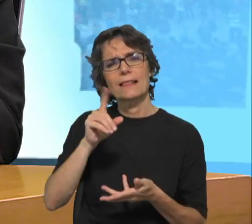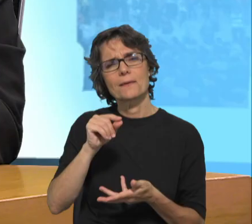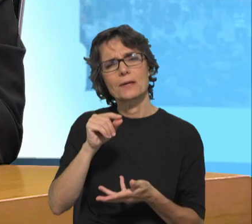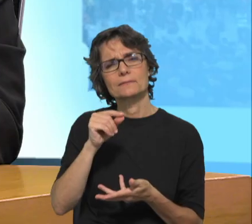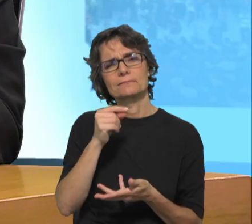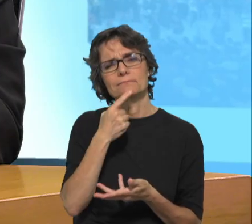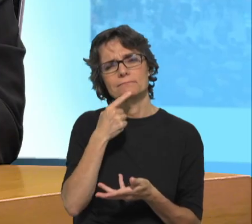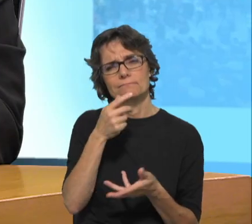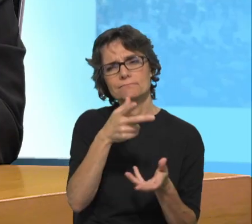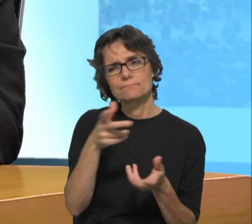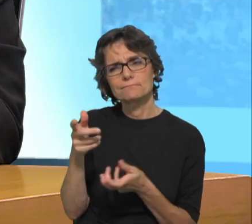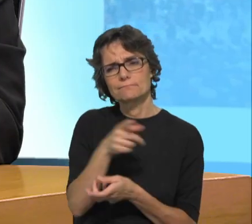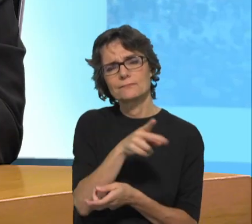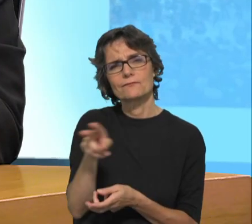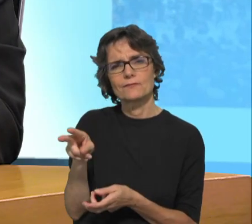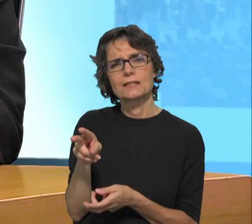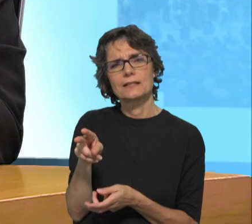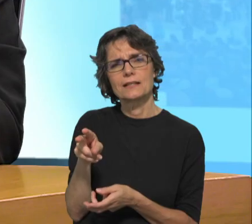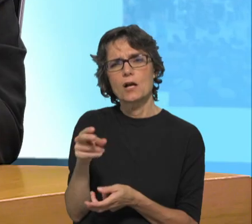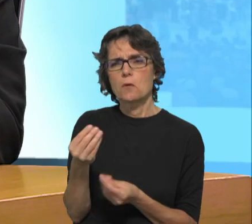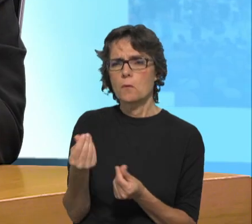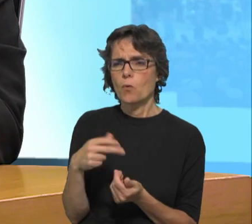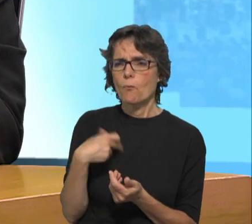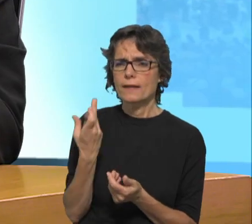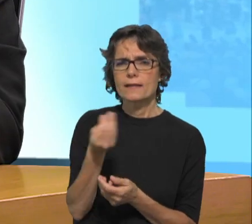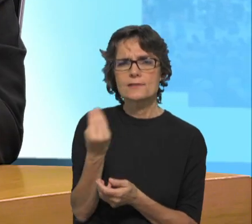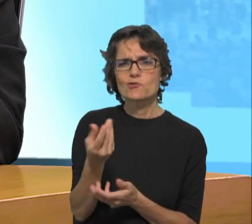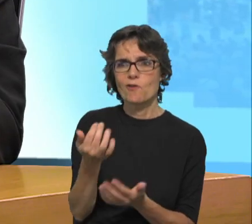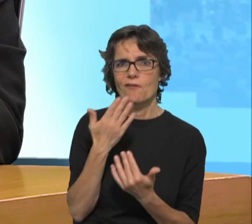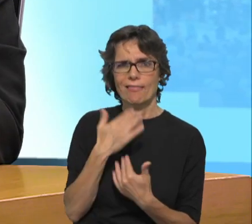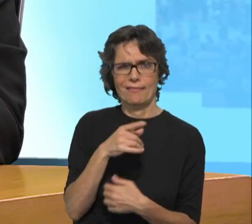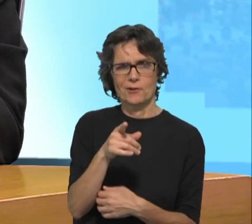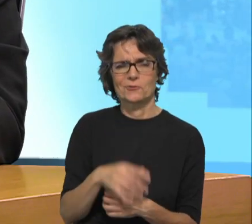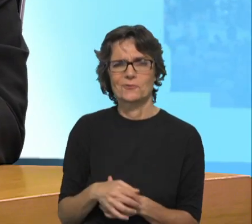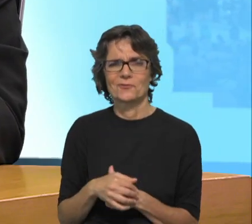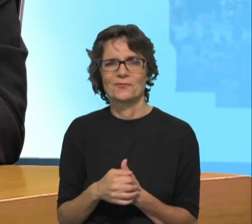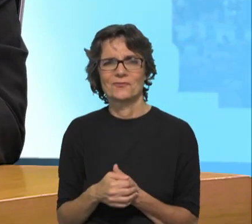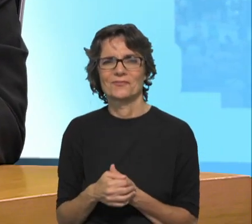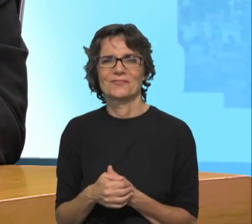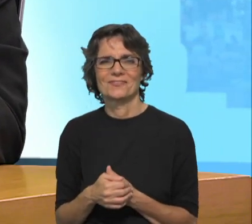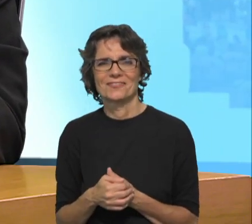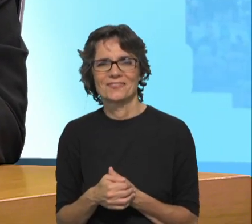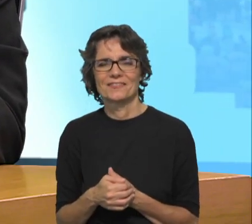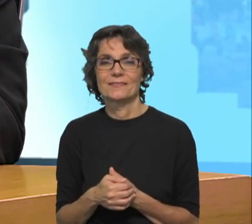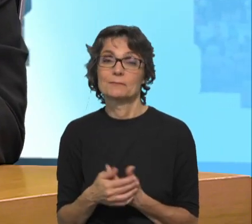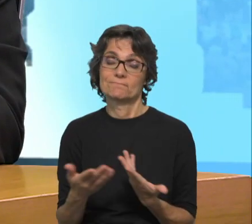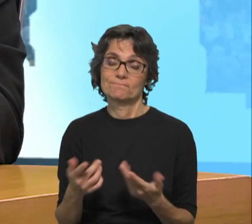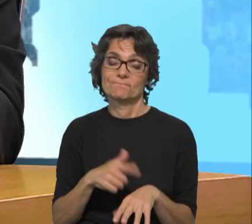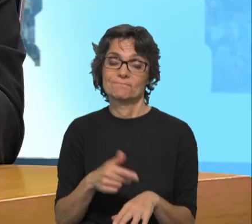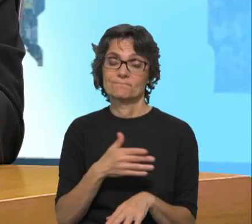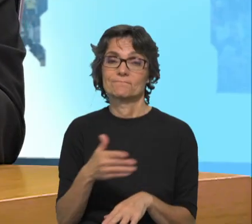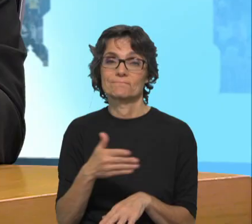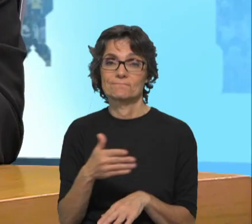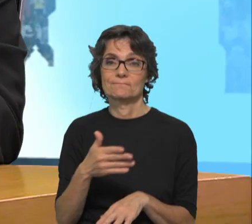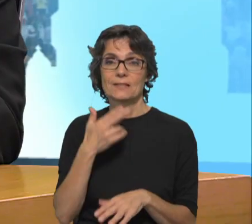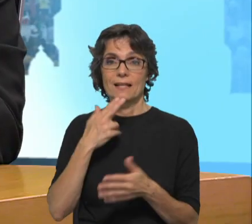Diocese de Beja, um capital que Dom Fernando Paiva irá com certeza agora também tomar o pulso. Então, eu acho que foi uma altura em que, de facto, houve aqui